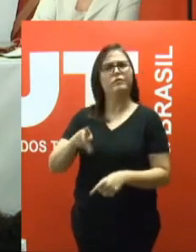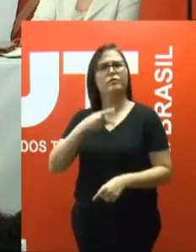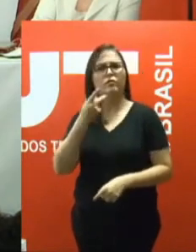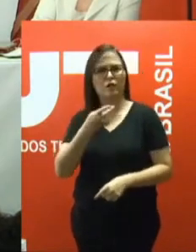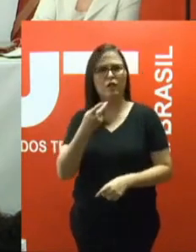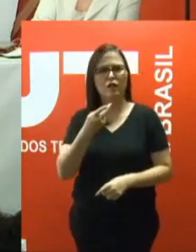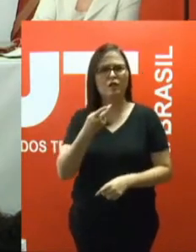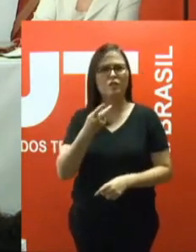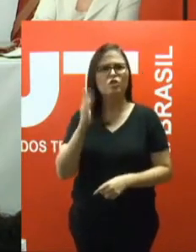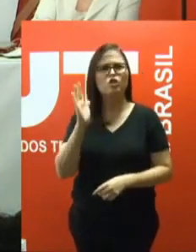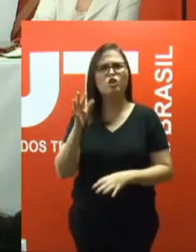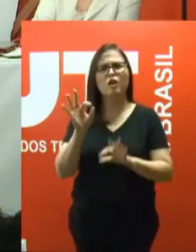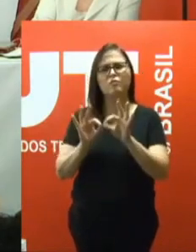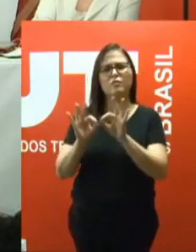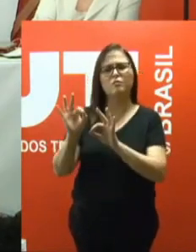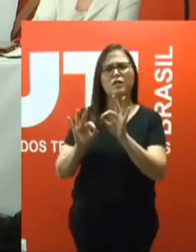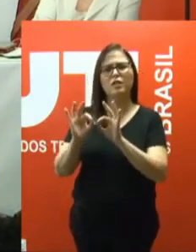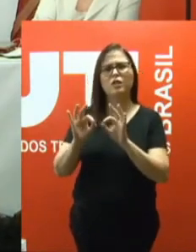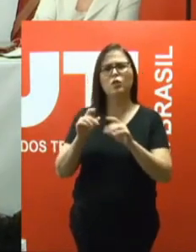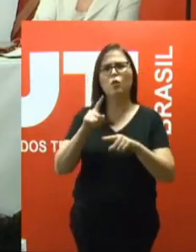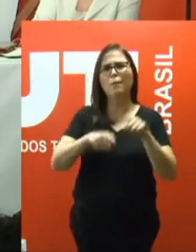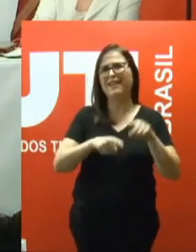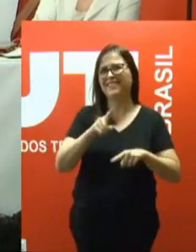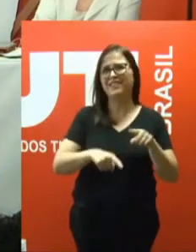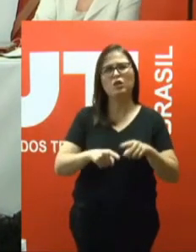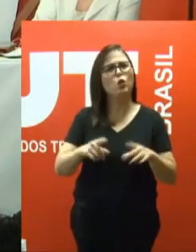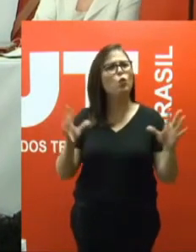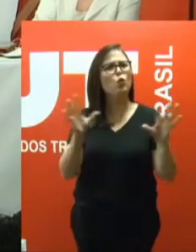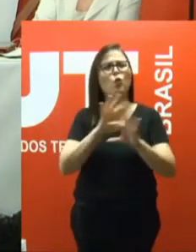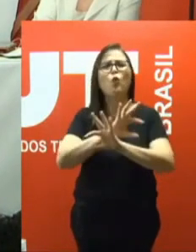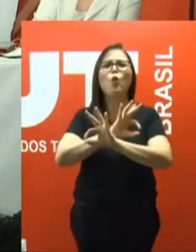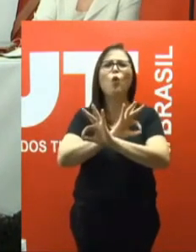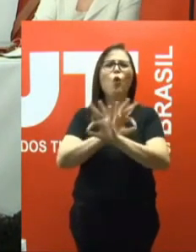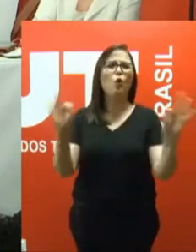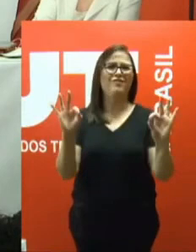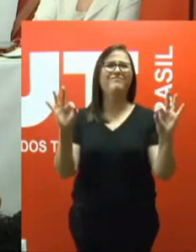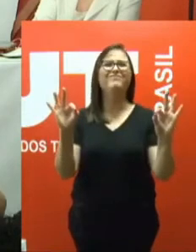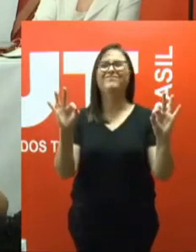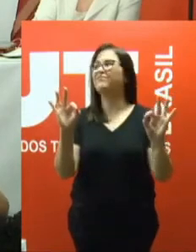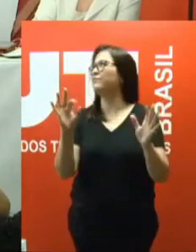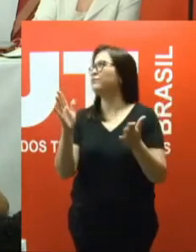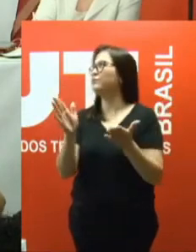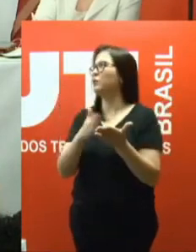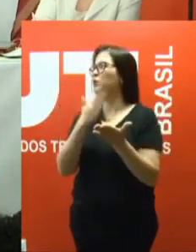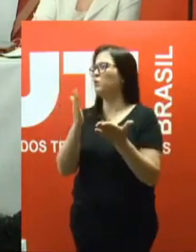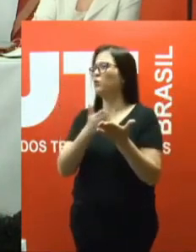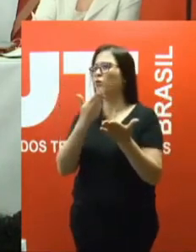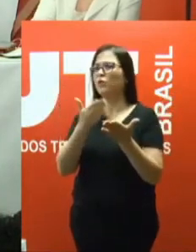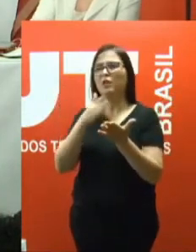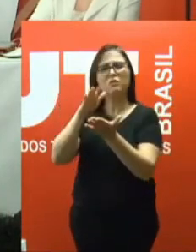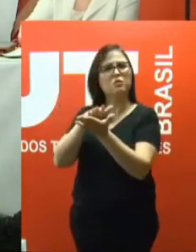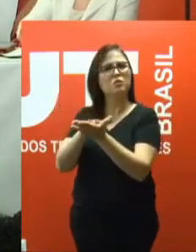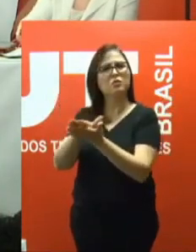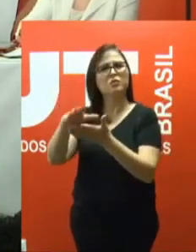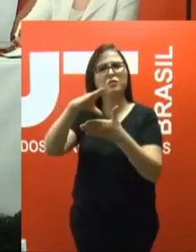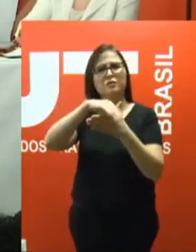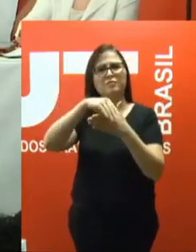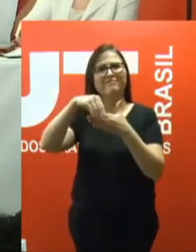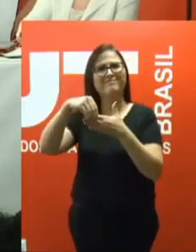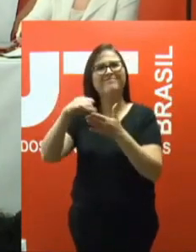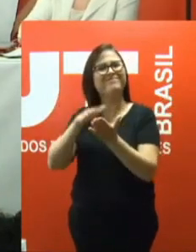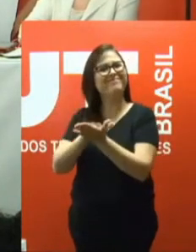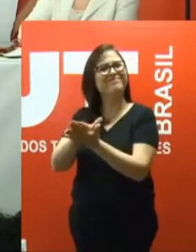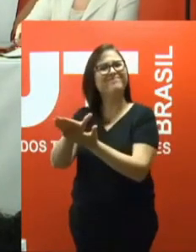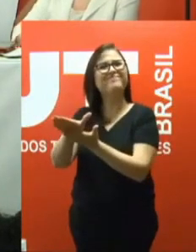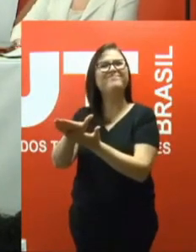foi feito um material extraordinário que foi publicado num livro. Esse livro, muita gente achou que os números eram muito